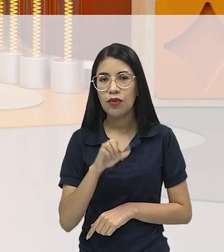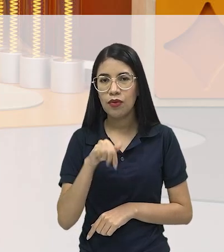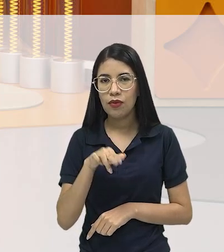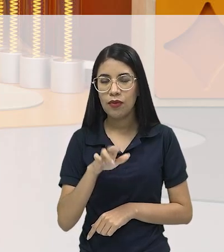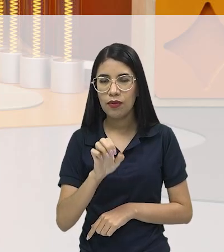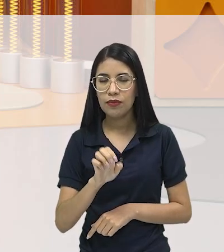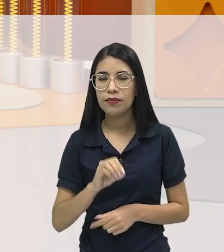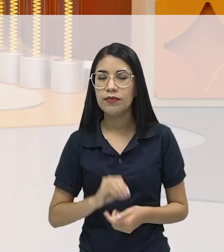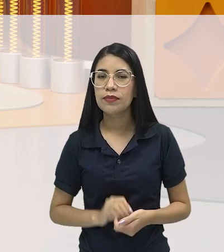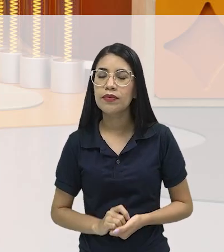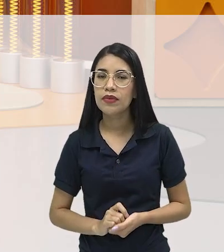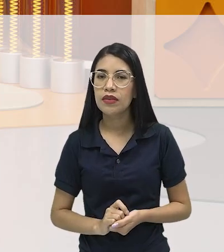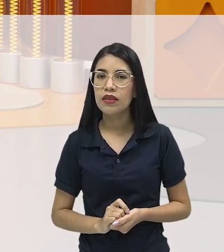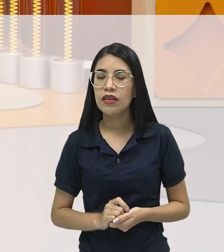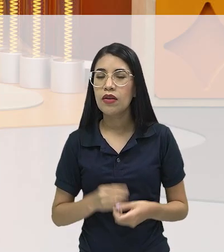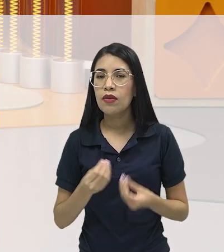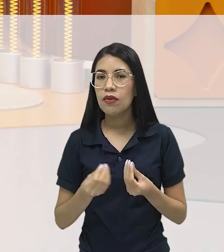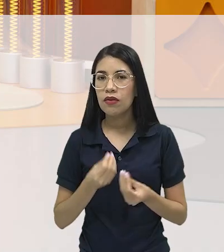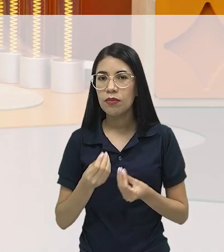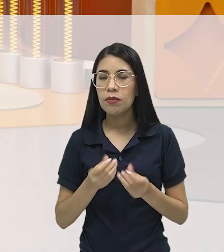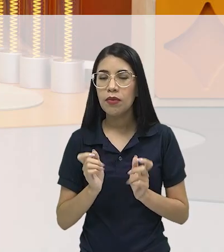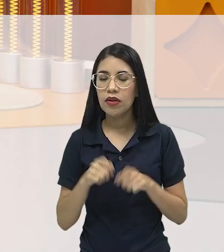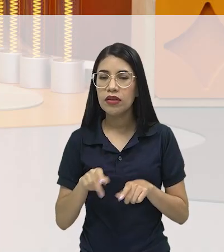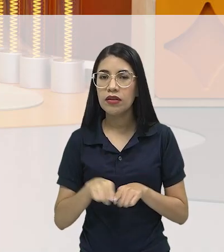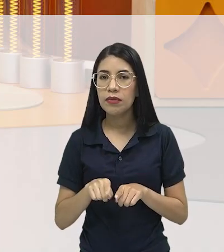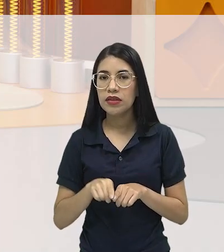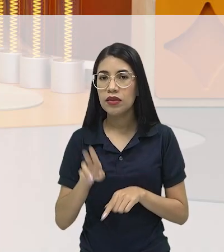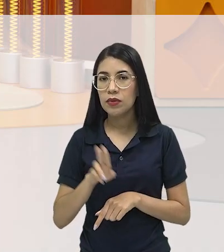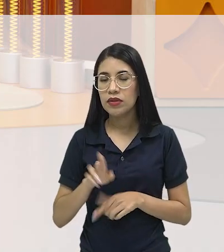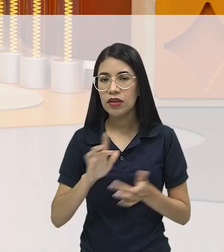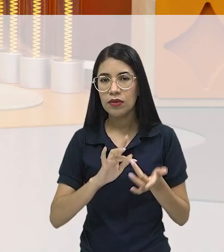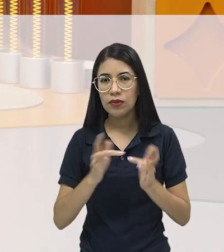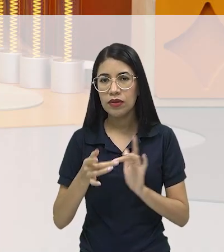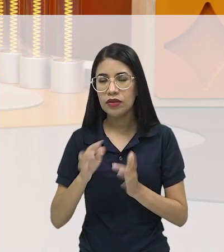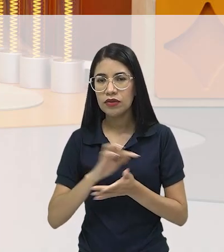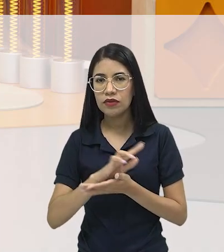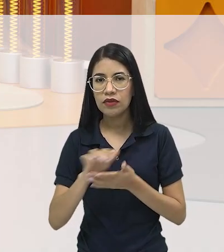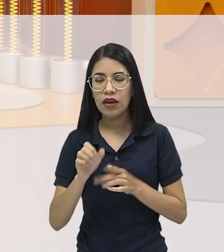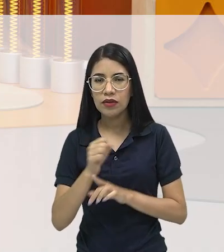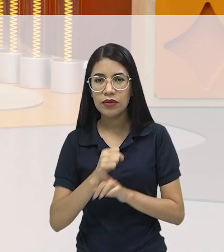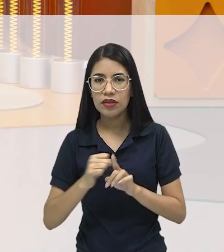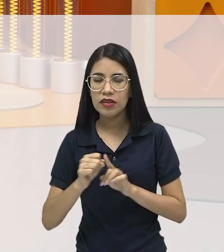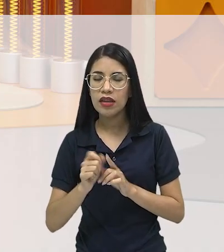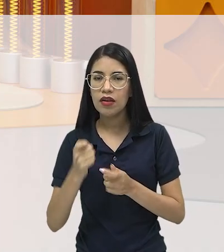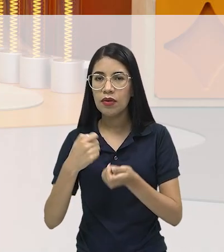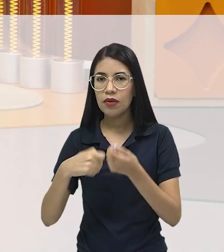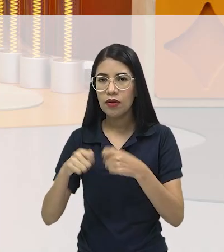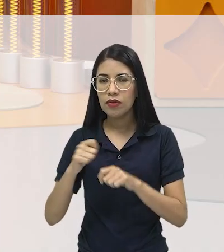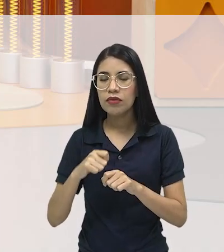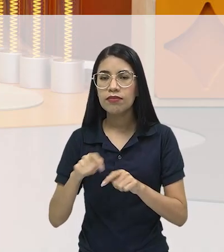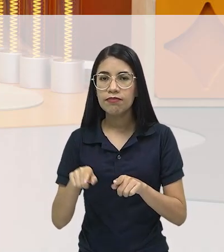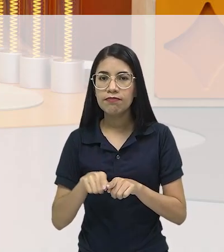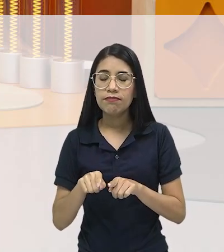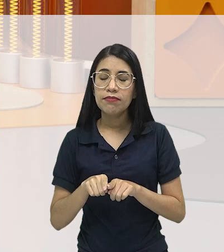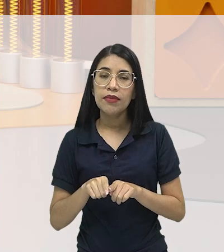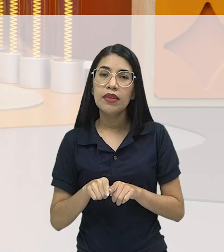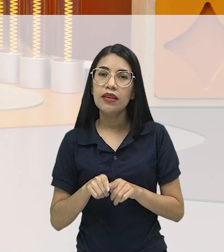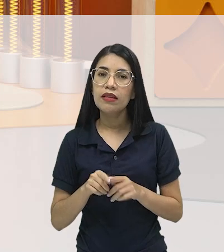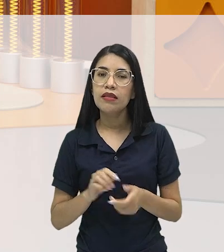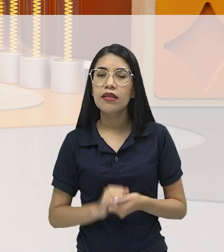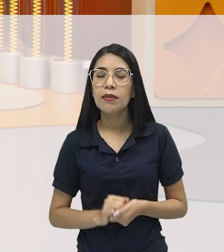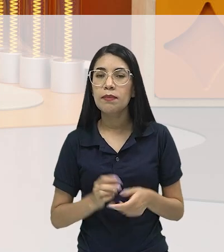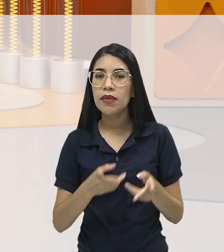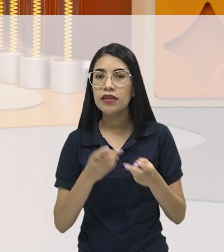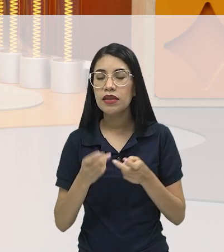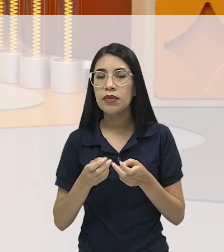sociedade. Essa questão do status quo pode ser aplicado a diversos contextos sociais, econômicos e tal, identificando ali basicamente